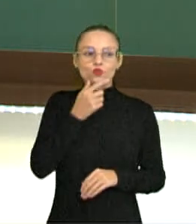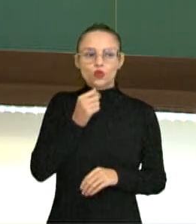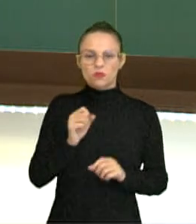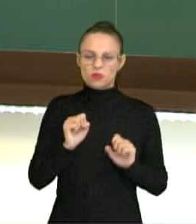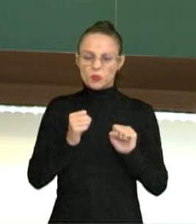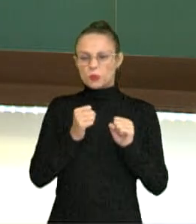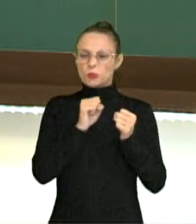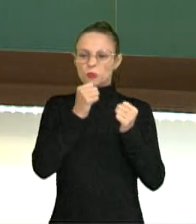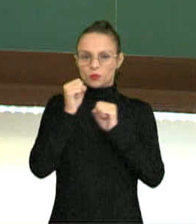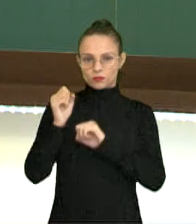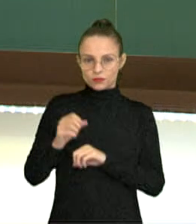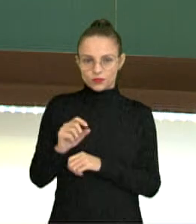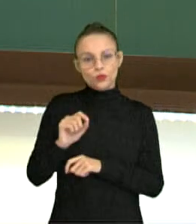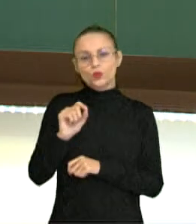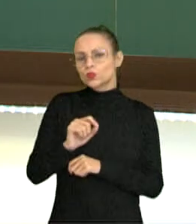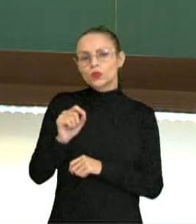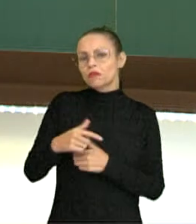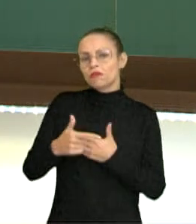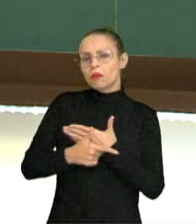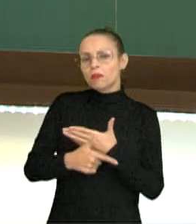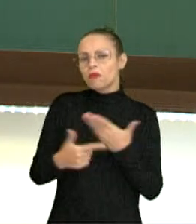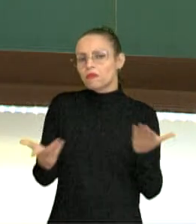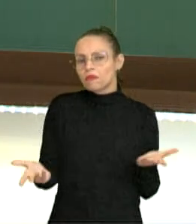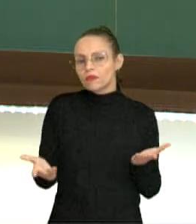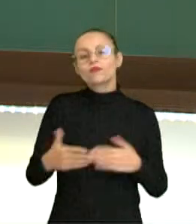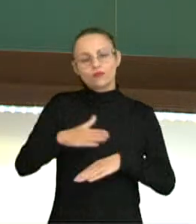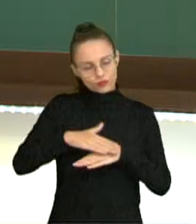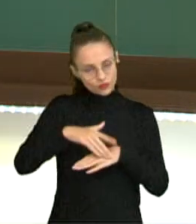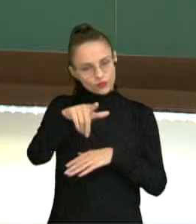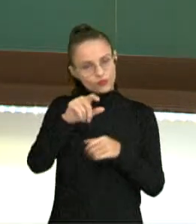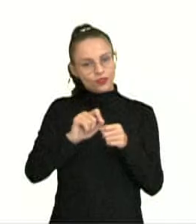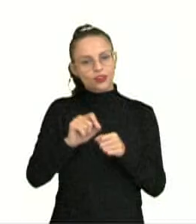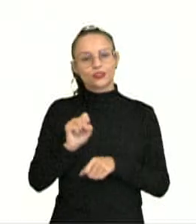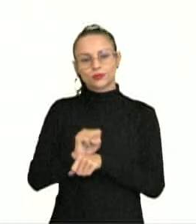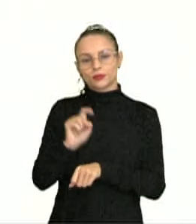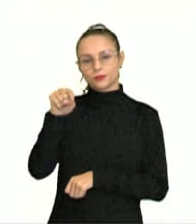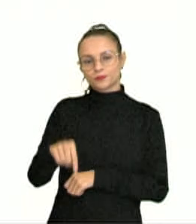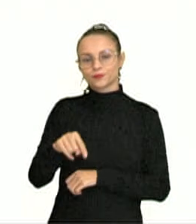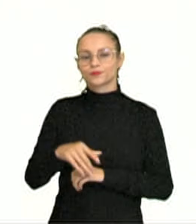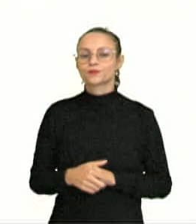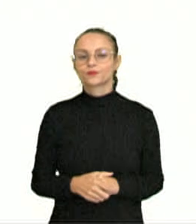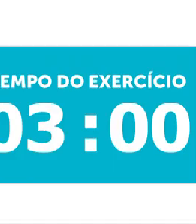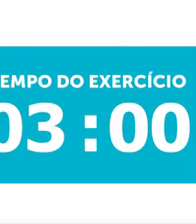resmunga e remexe-se. Qual será essa função? Faz aí, te aguardo aqui.